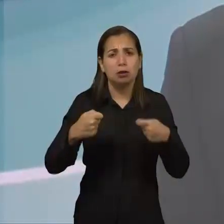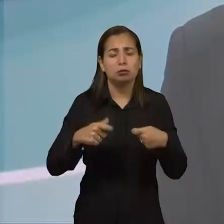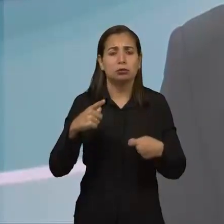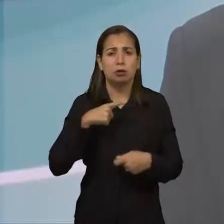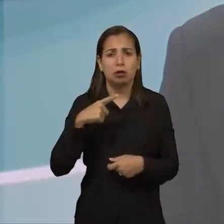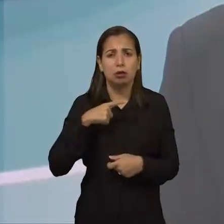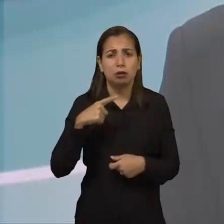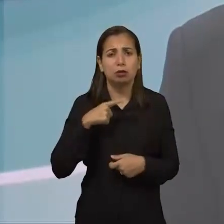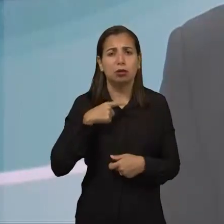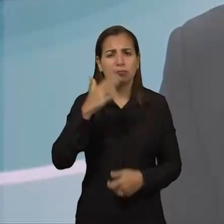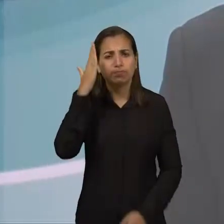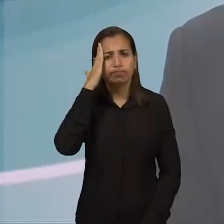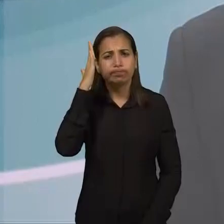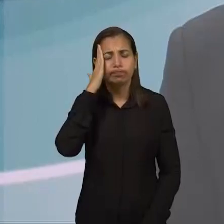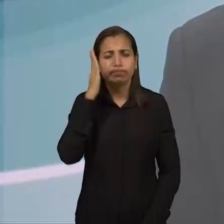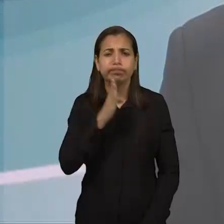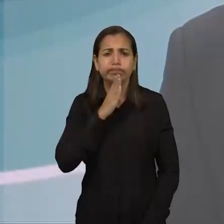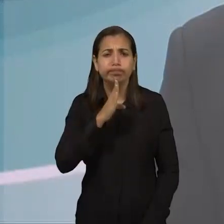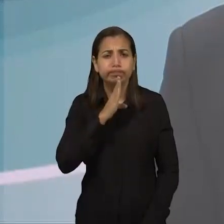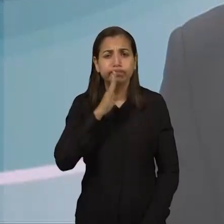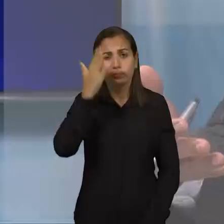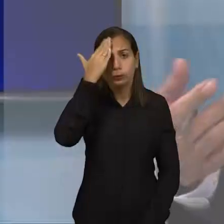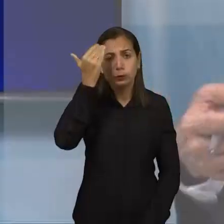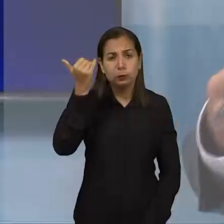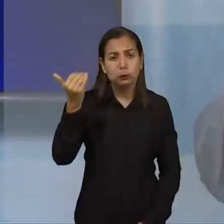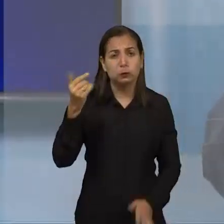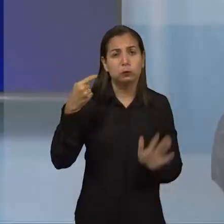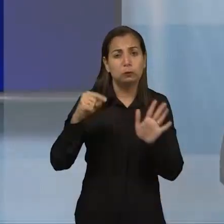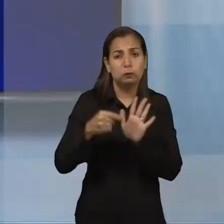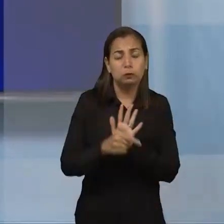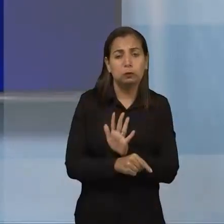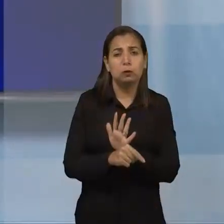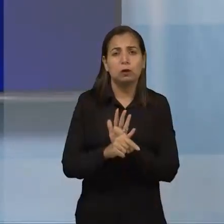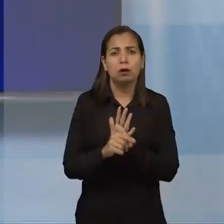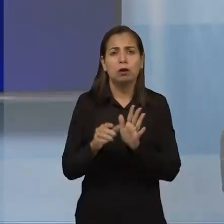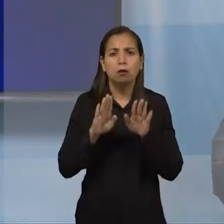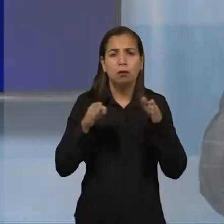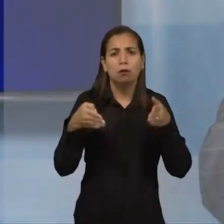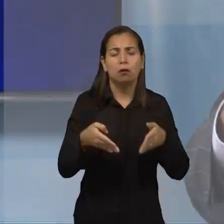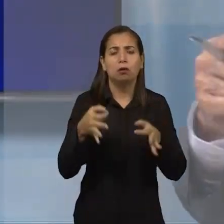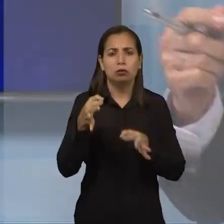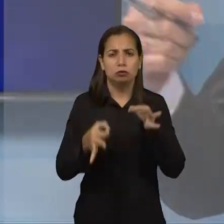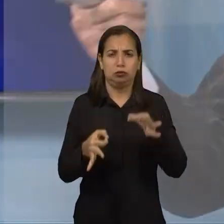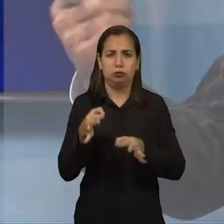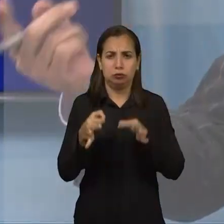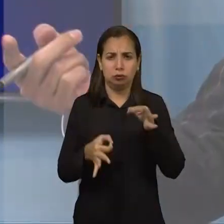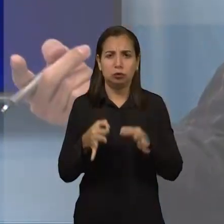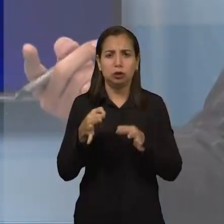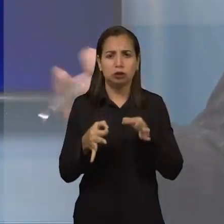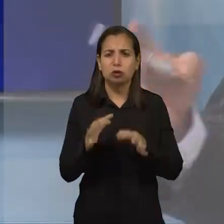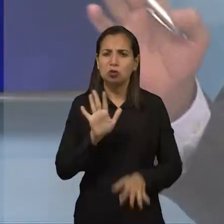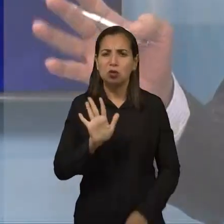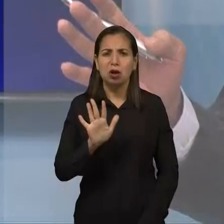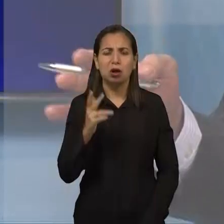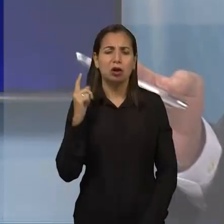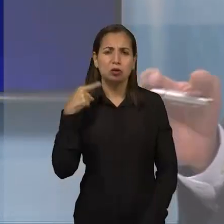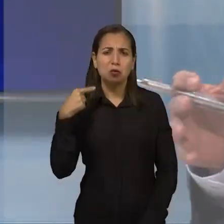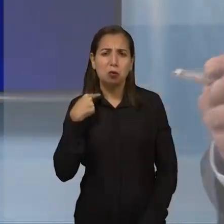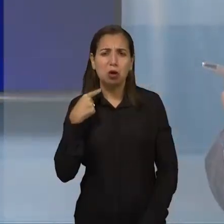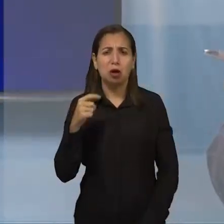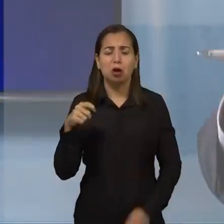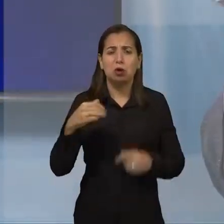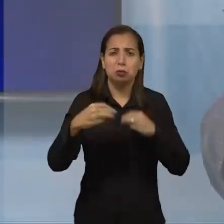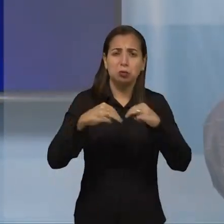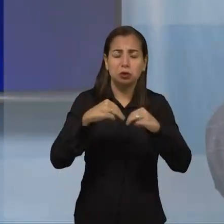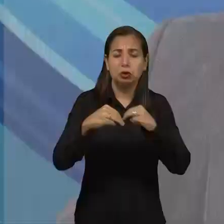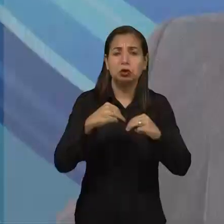intelectual, do saber, do notório saber jurídico, porque é bom que se faça essa observação, não precisa ser um advogado para poder ser ministro, tem